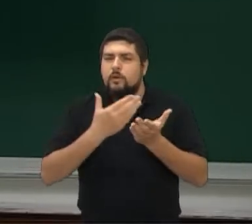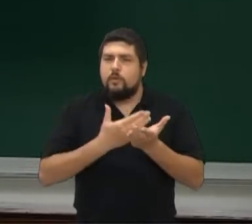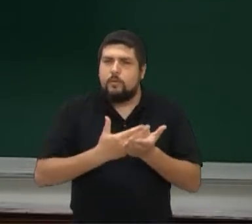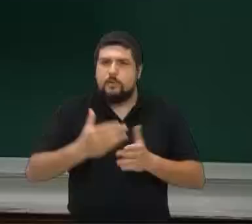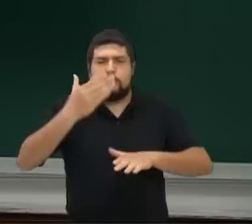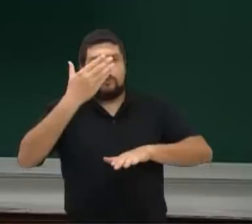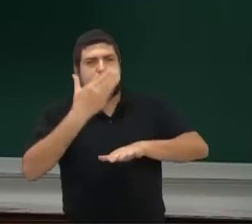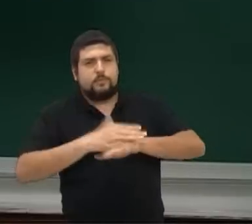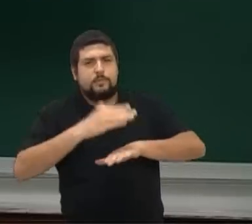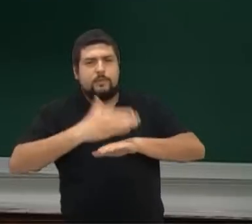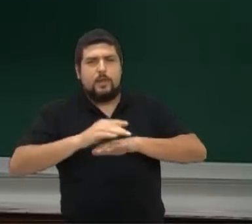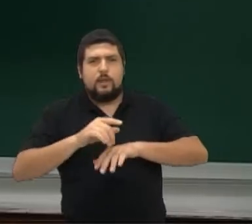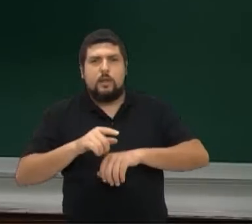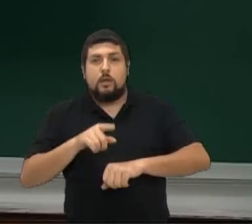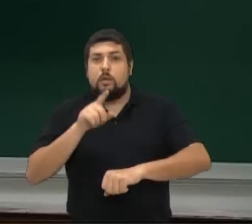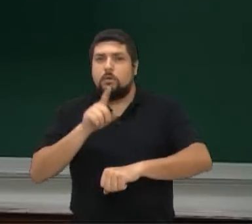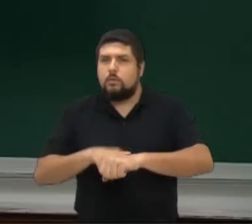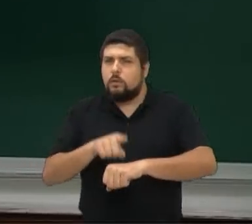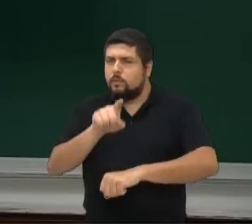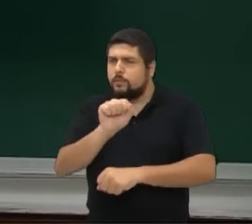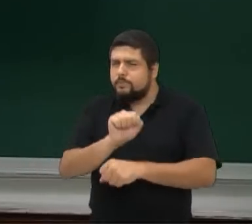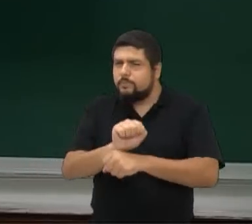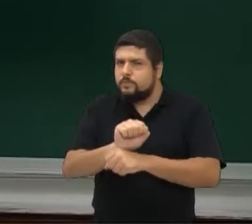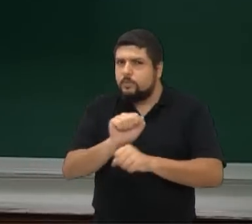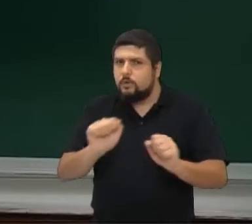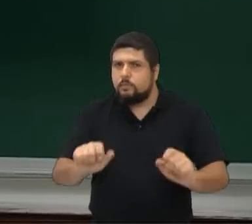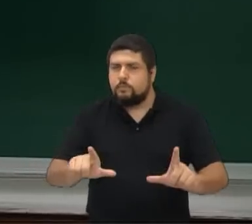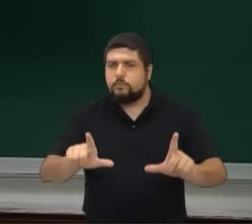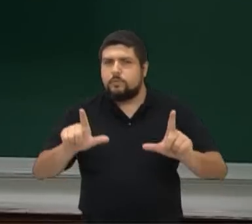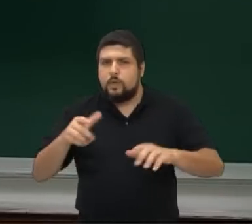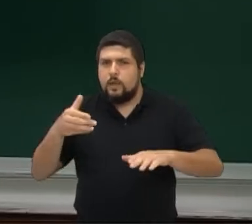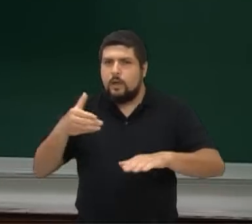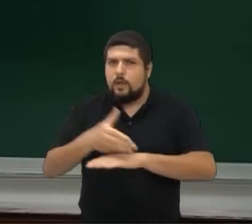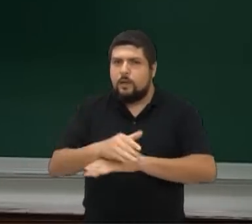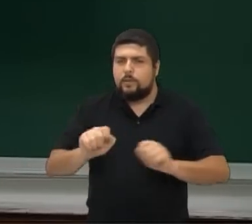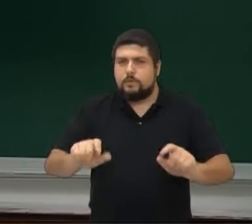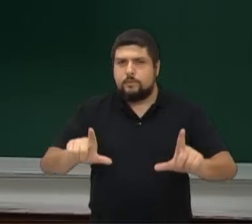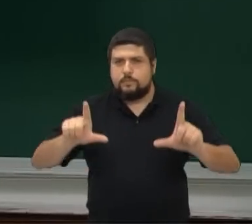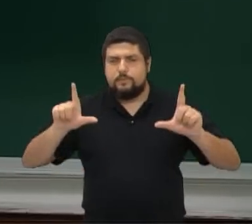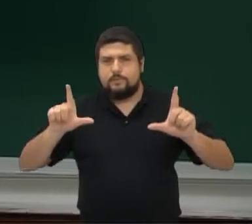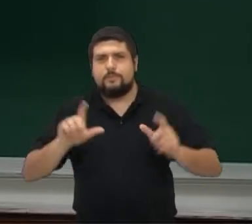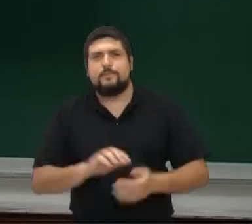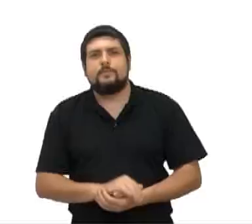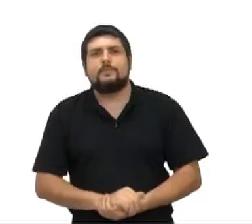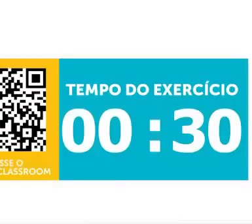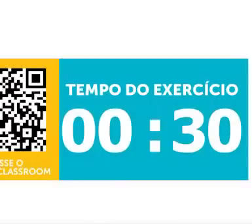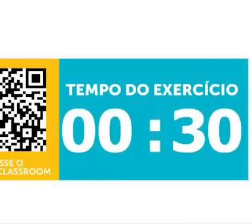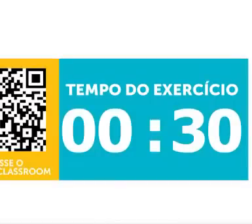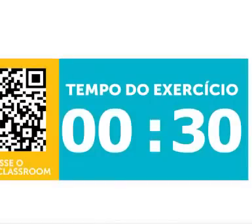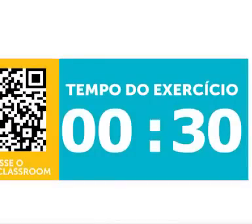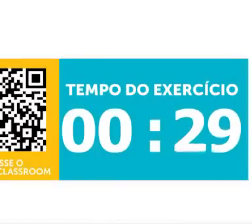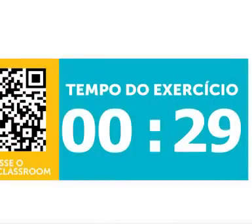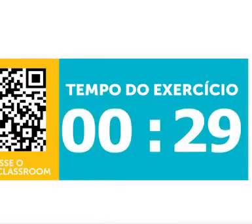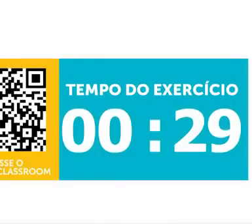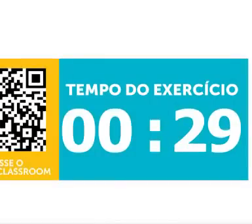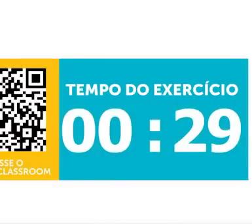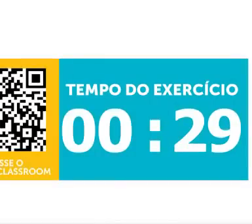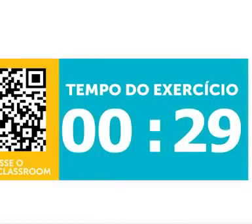Então, a professora vai dar um tempinho para vocês acessarem a plataforma.